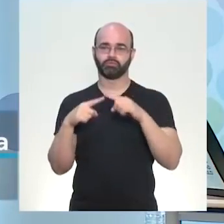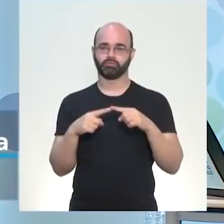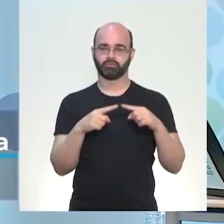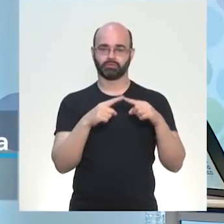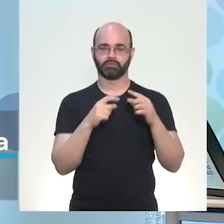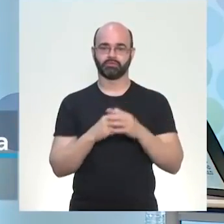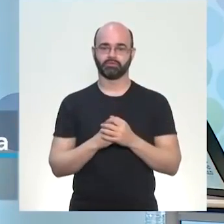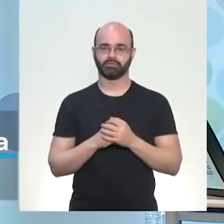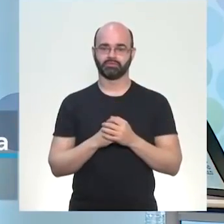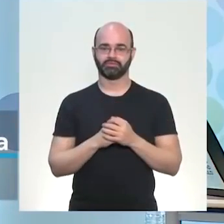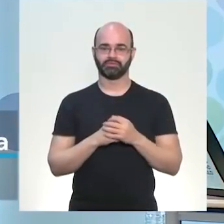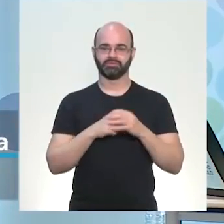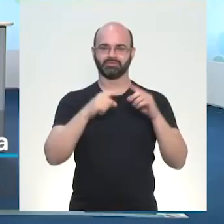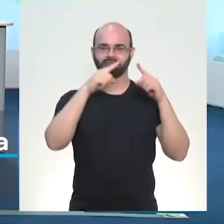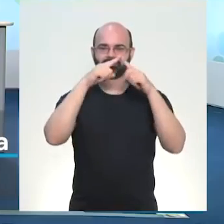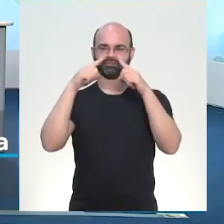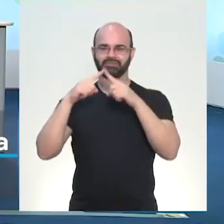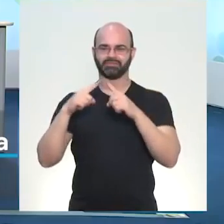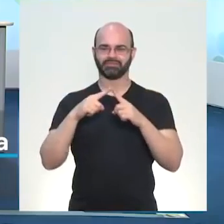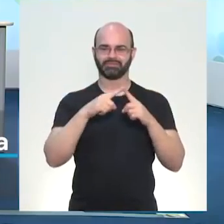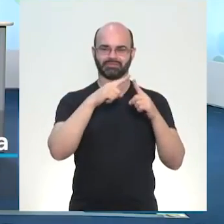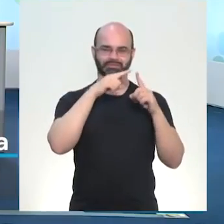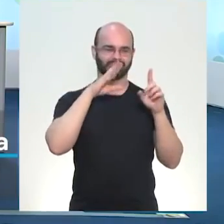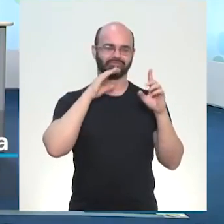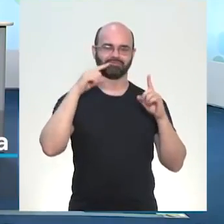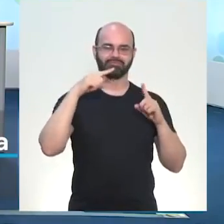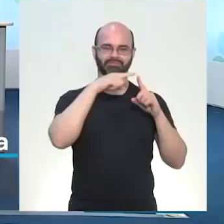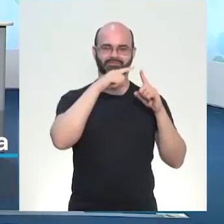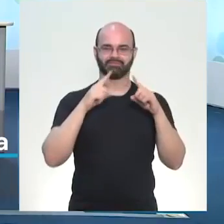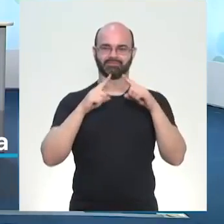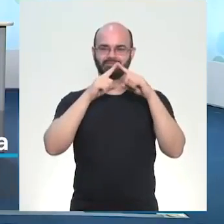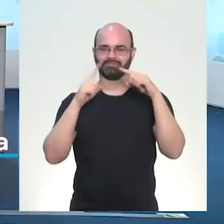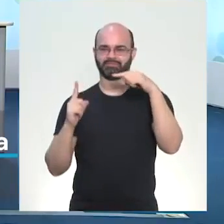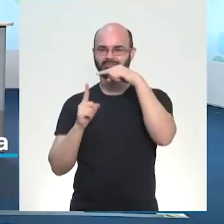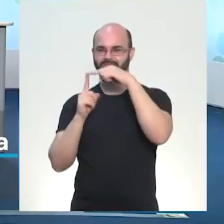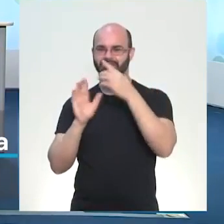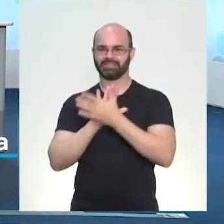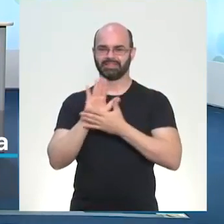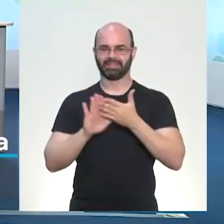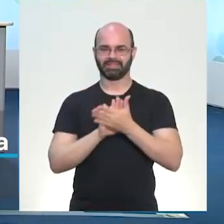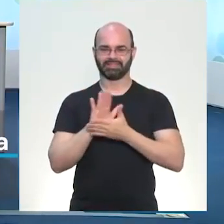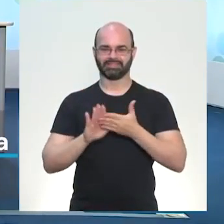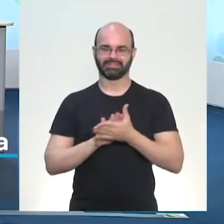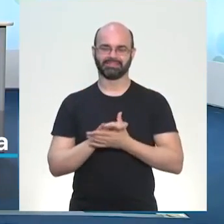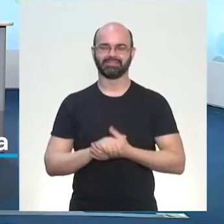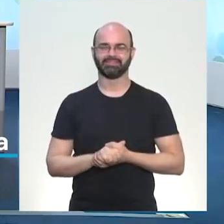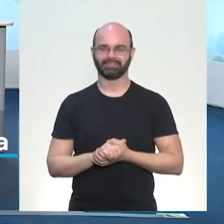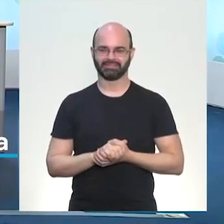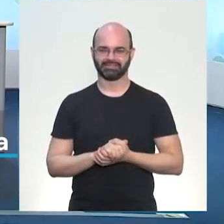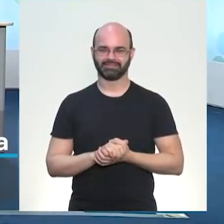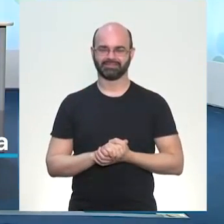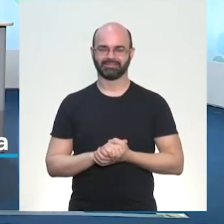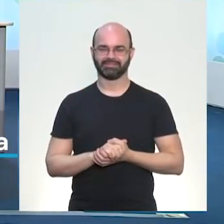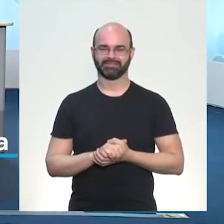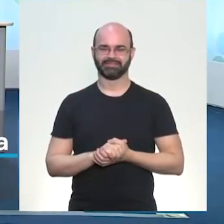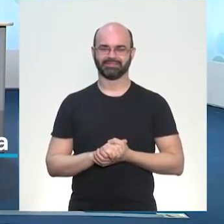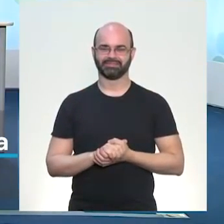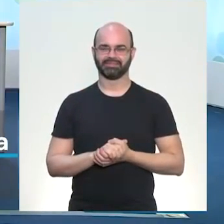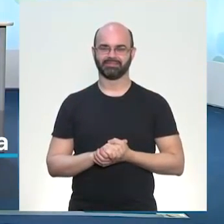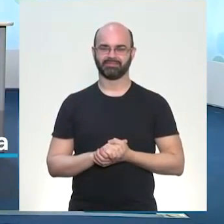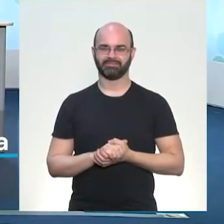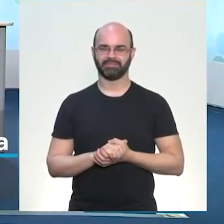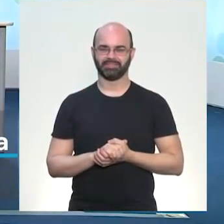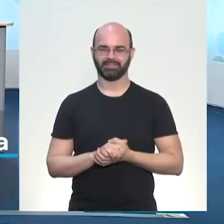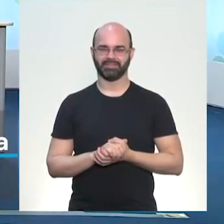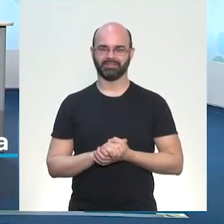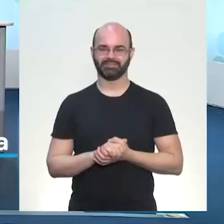tem canto, digamos assim. É. Ela não tem lado reto, digamos Não tem assim. lado, de dentro ou de fora. Nossa, essa piada era minha. Mas tudo